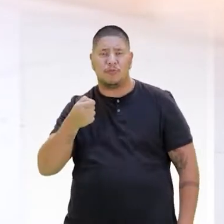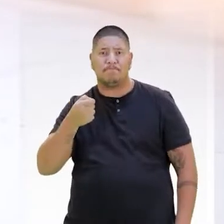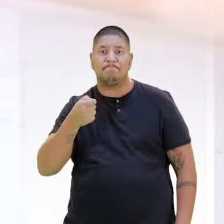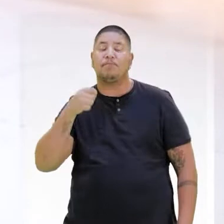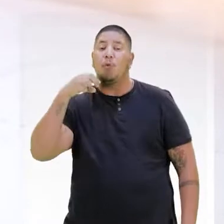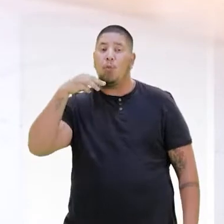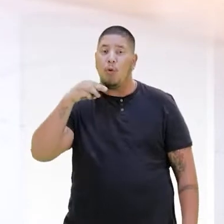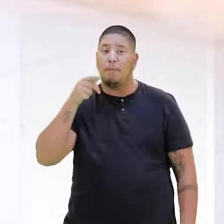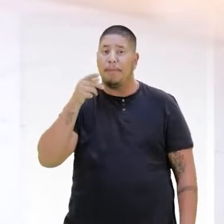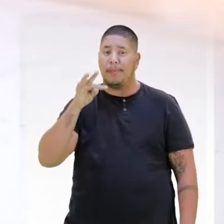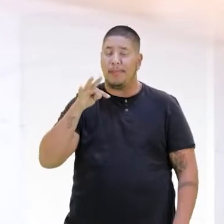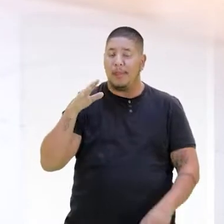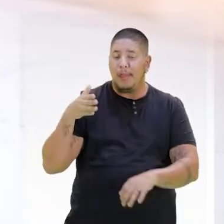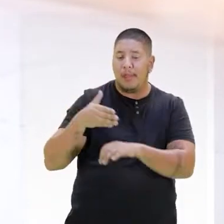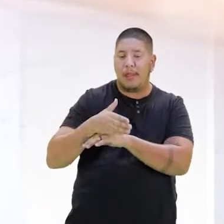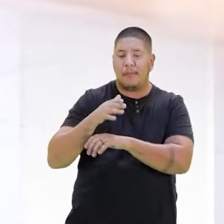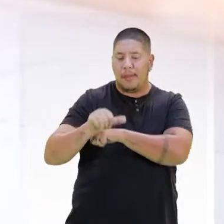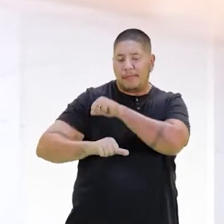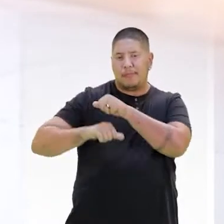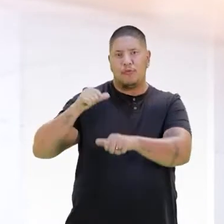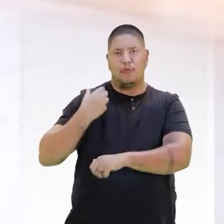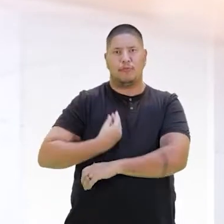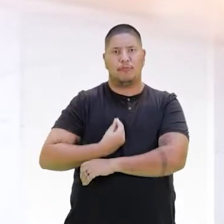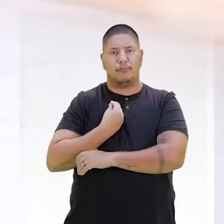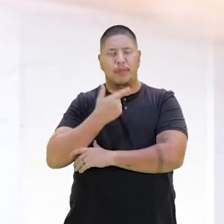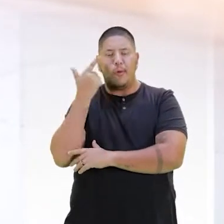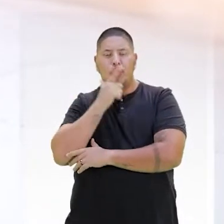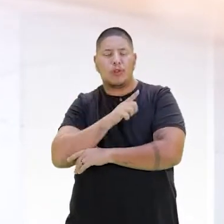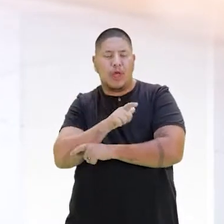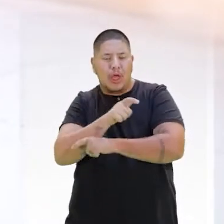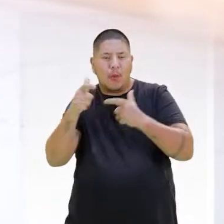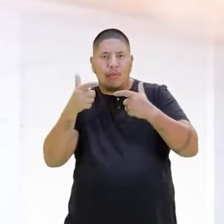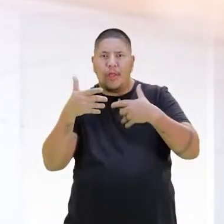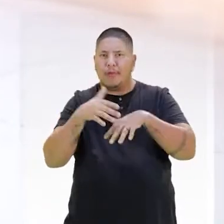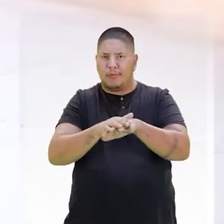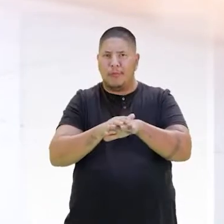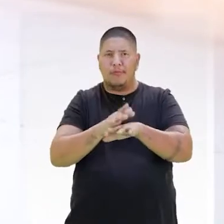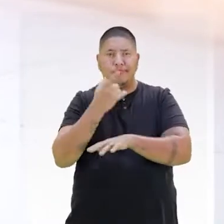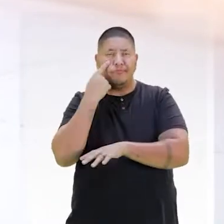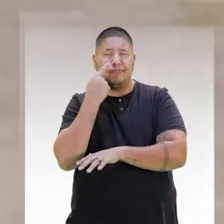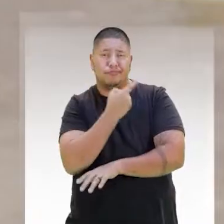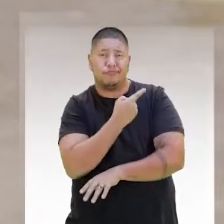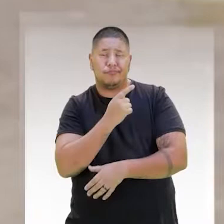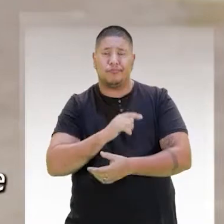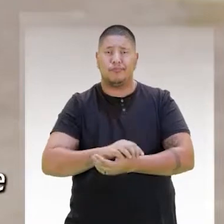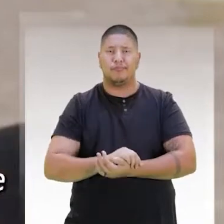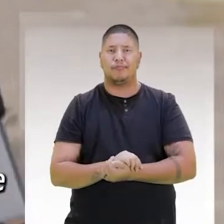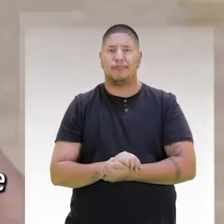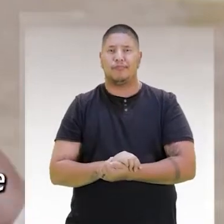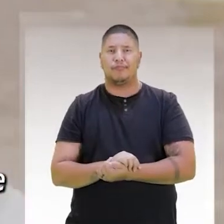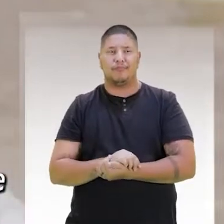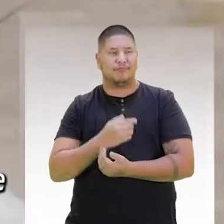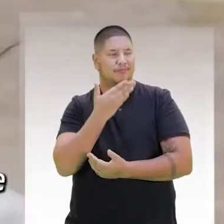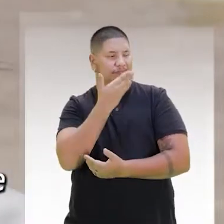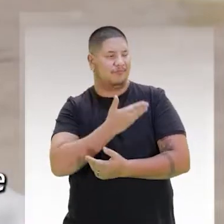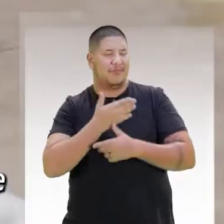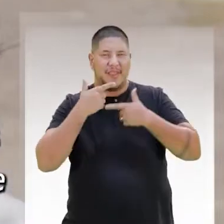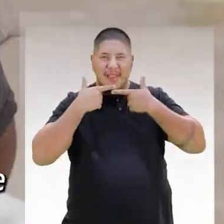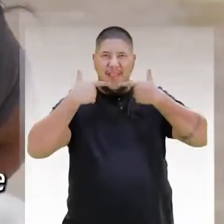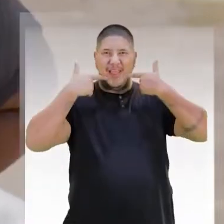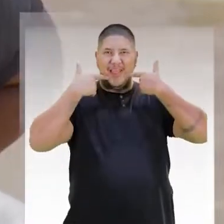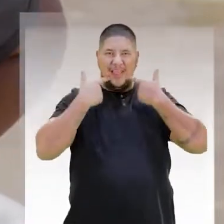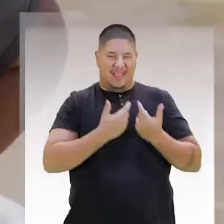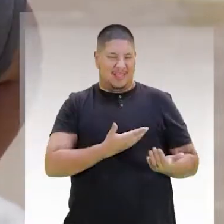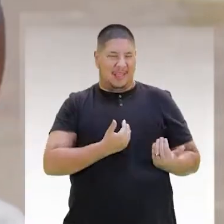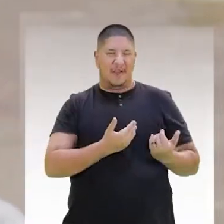para reverter essa realidade e ampliar a inclusão. Veja na reportagem. É com um sorriso no rosto que a